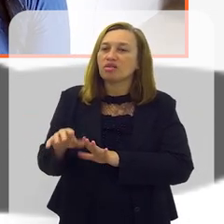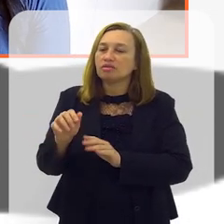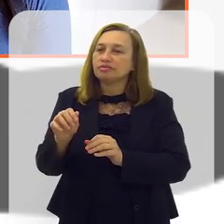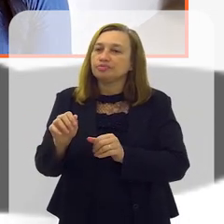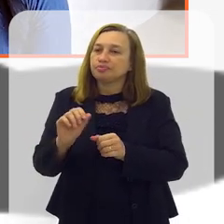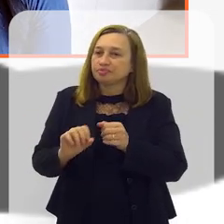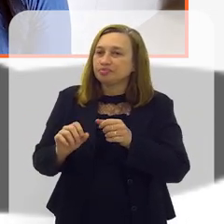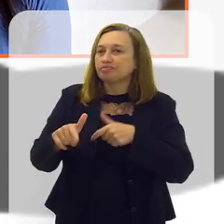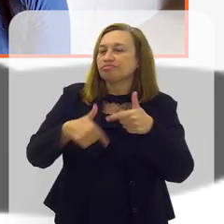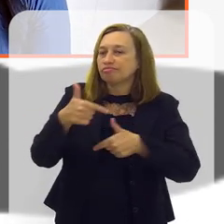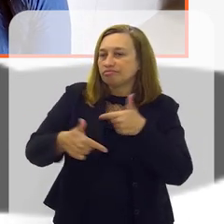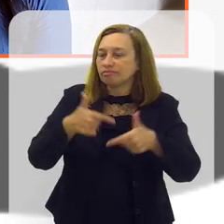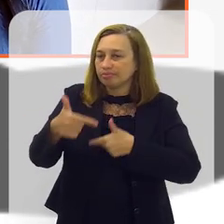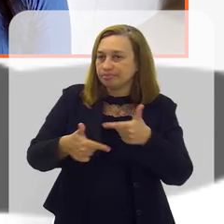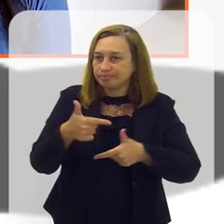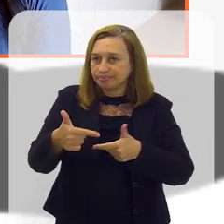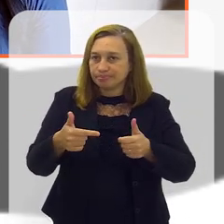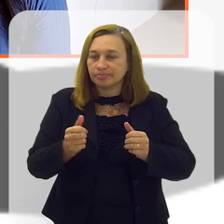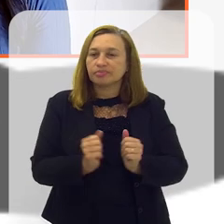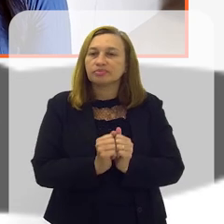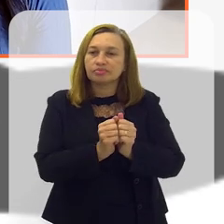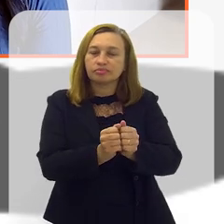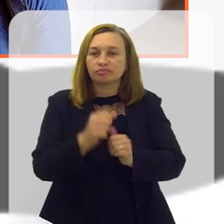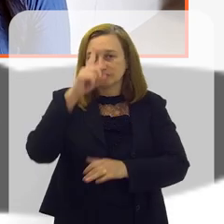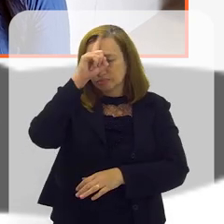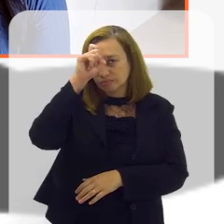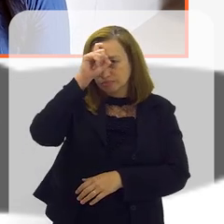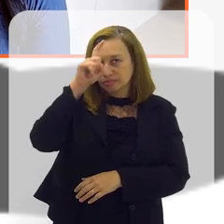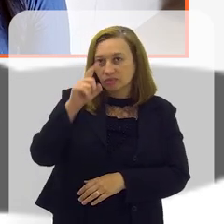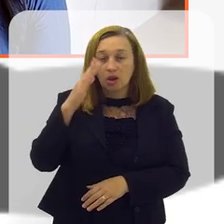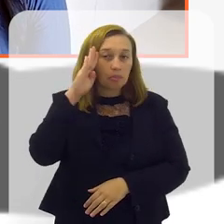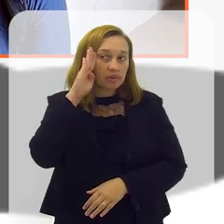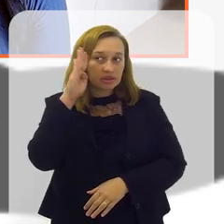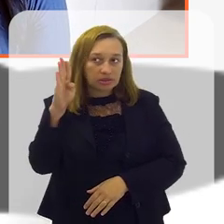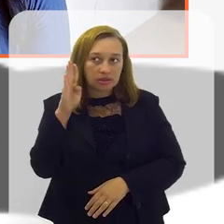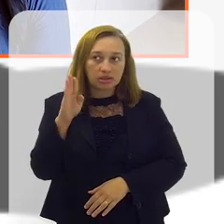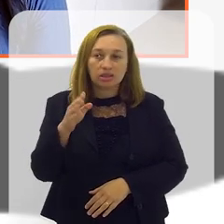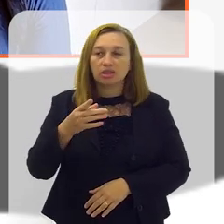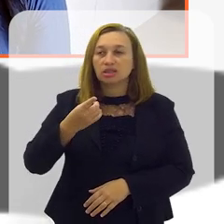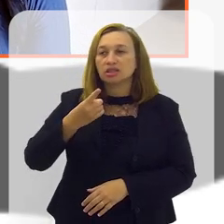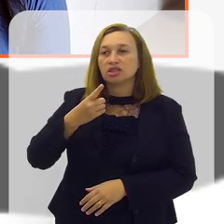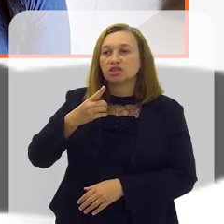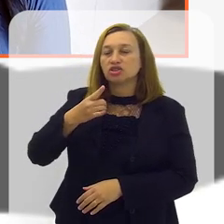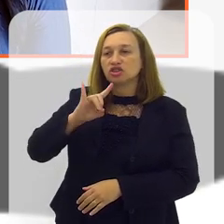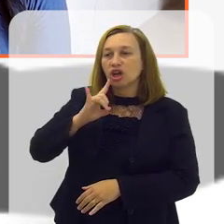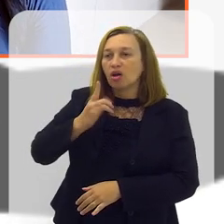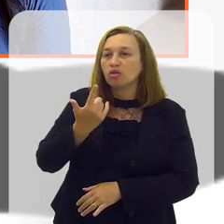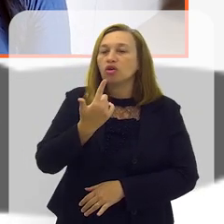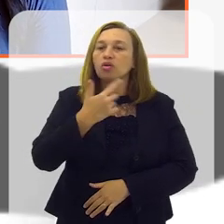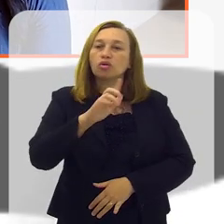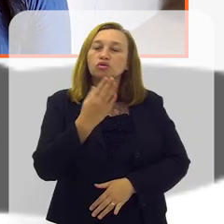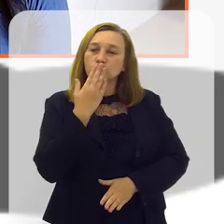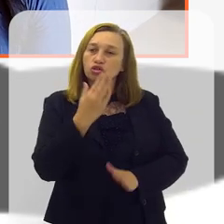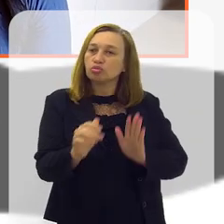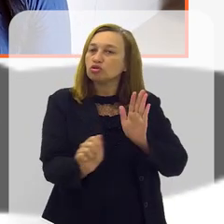jovens, e trabalhei num hospital, no setor específico de álcool e outras drogas,